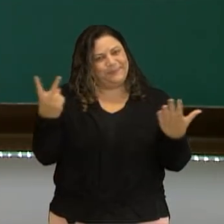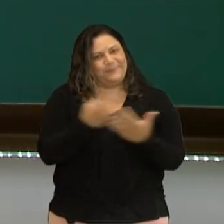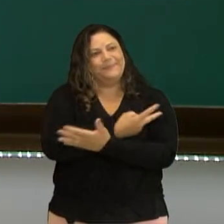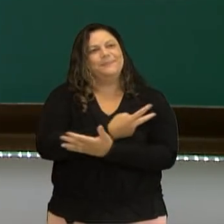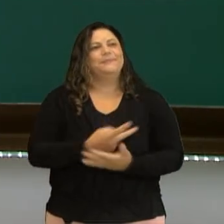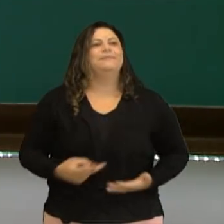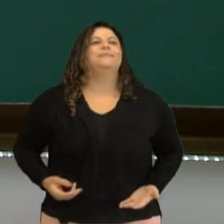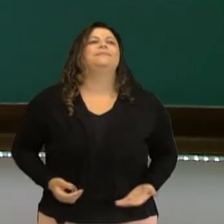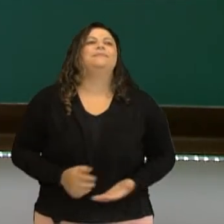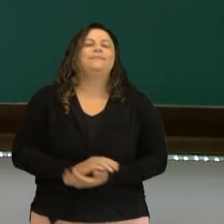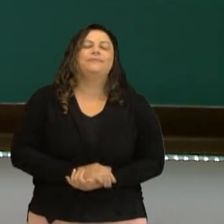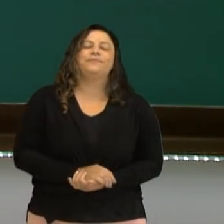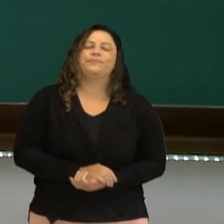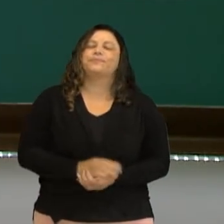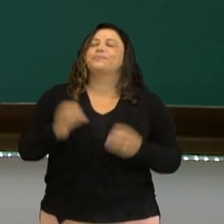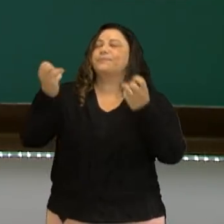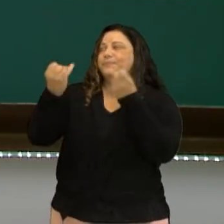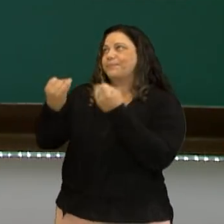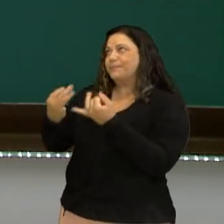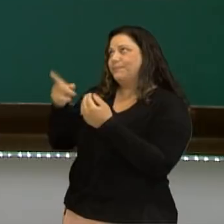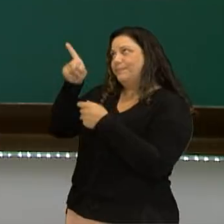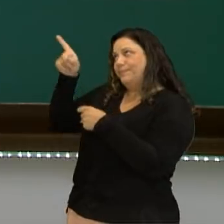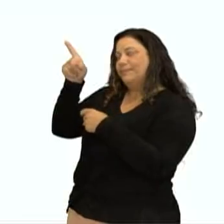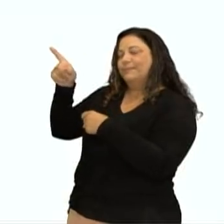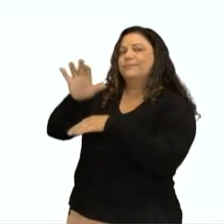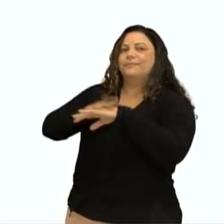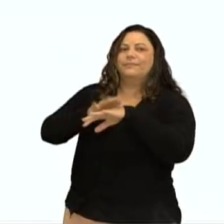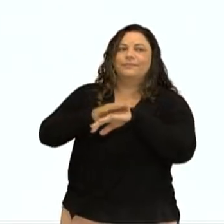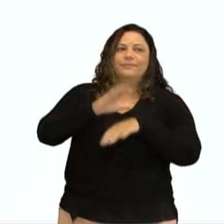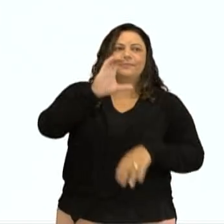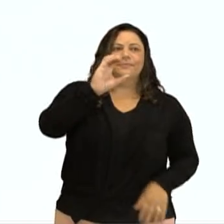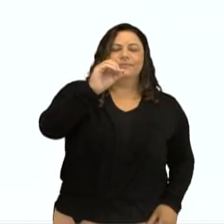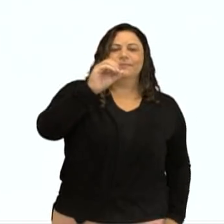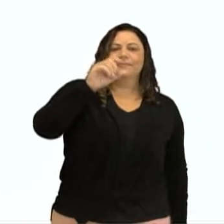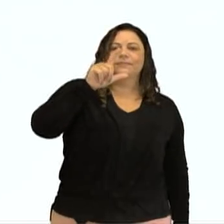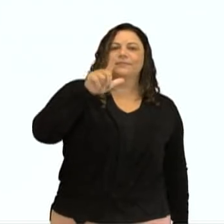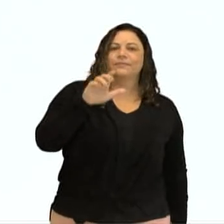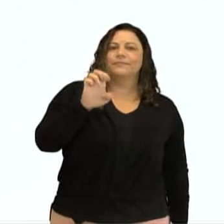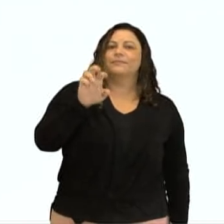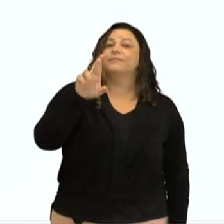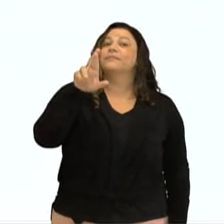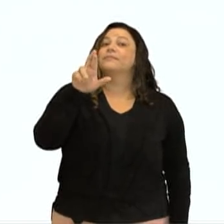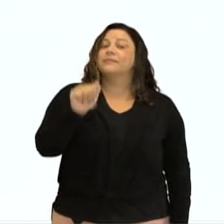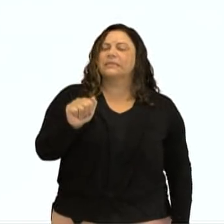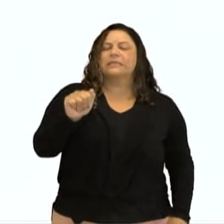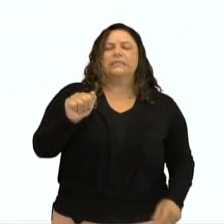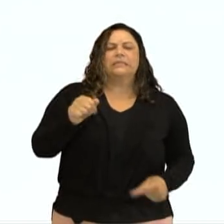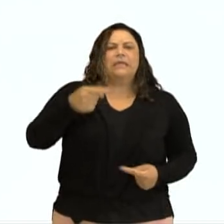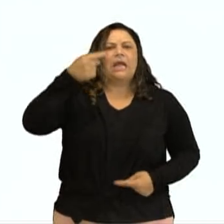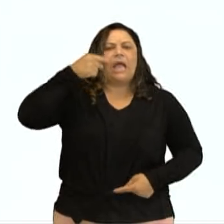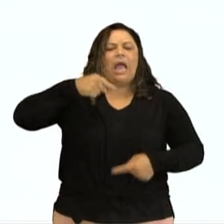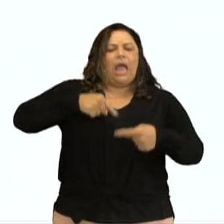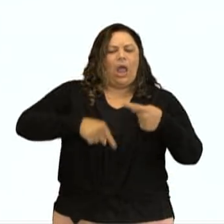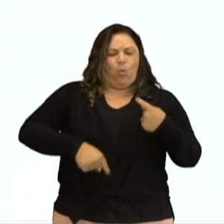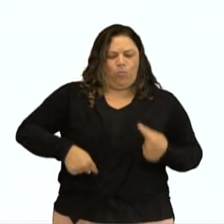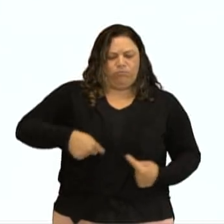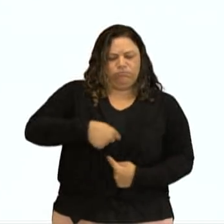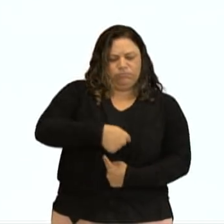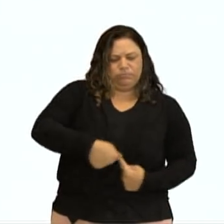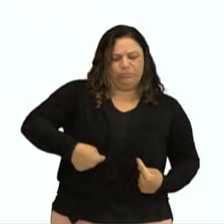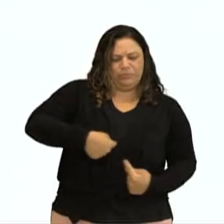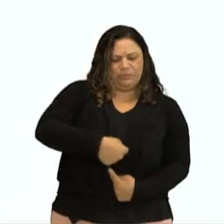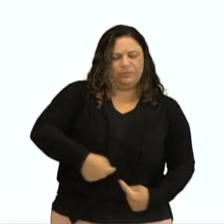incorretas. Cólera, próxima doença. É uma infecção que se dá onde? No intestino. Nós estávamos falando até agora